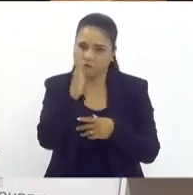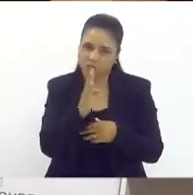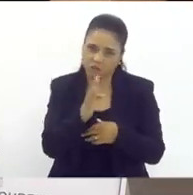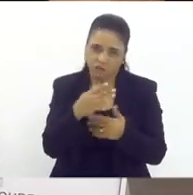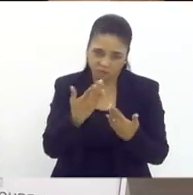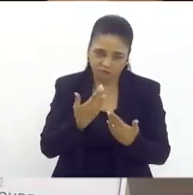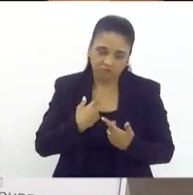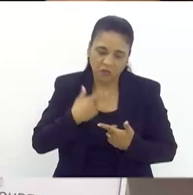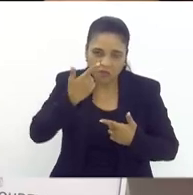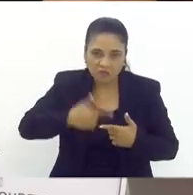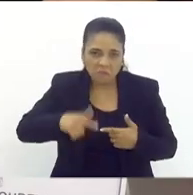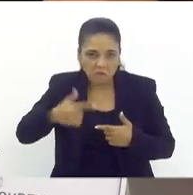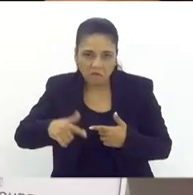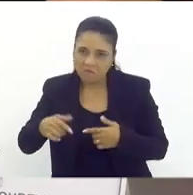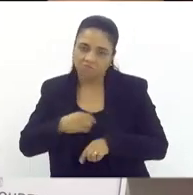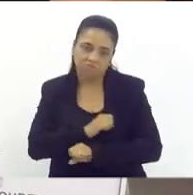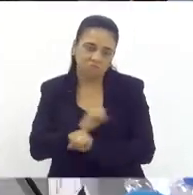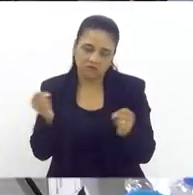replicado